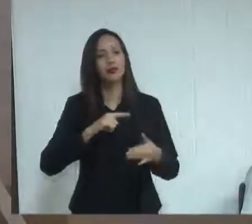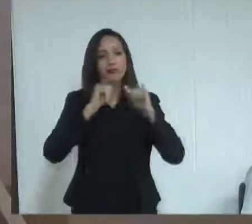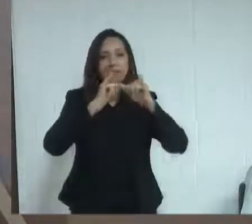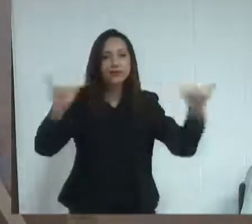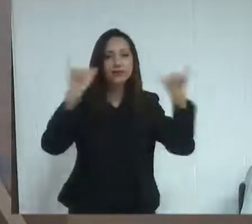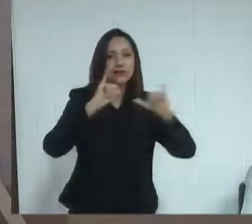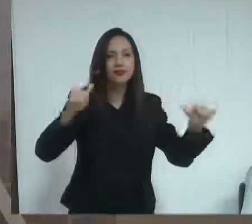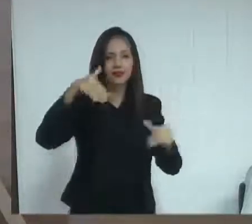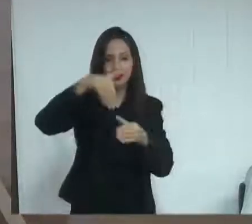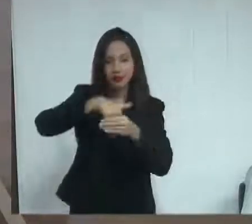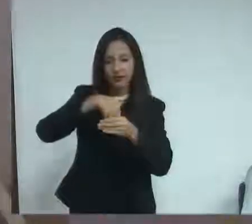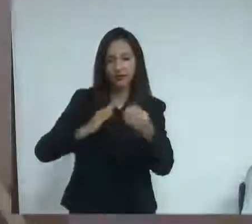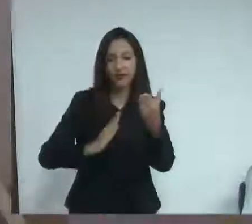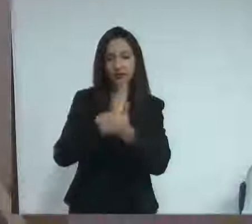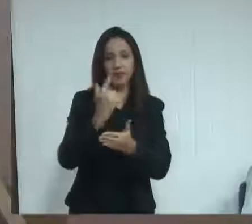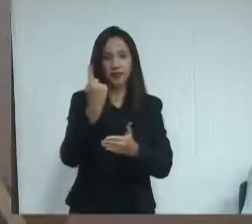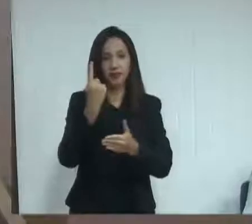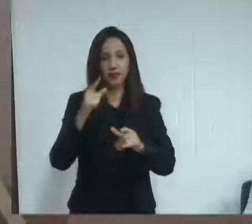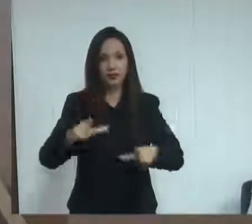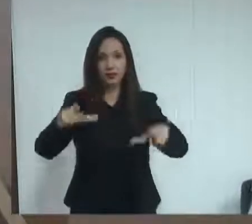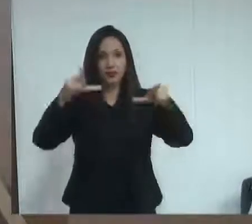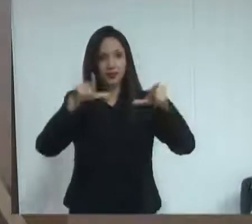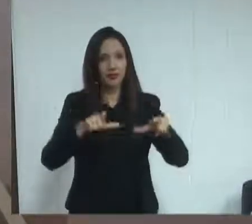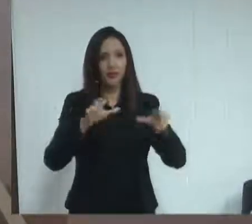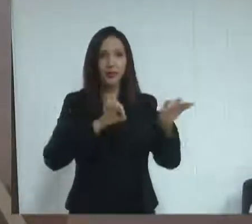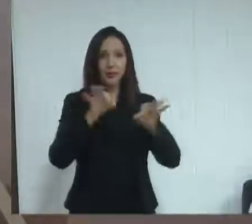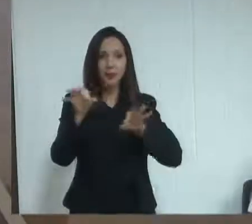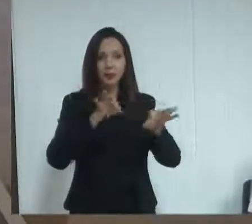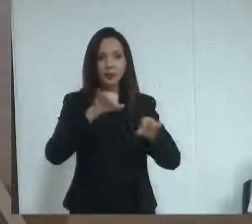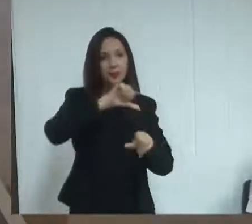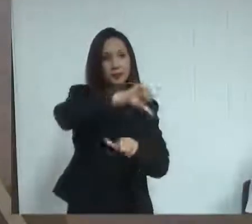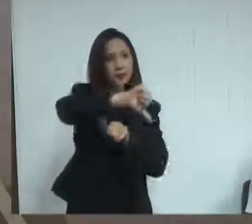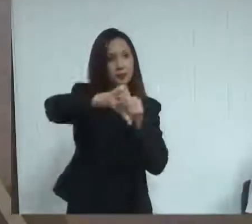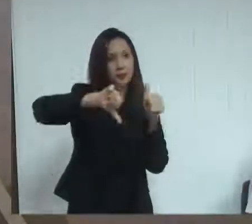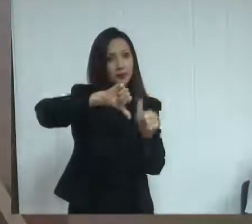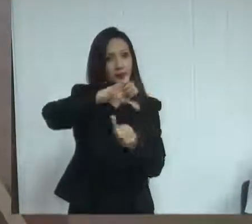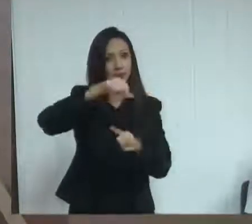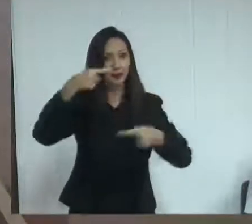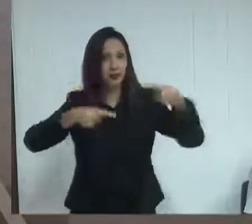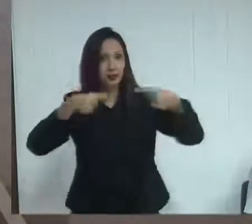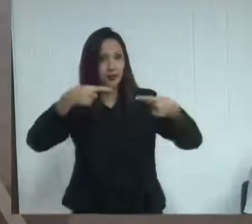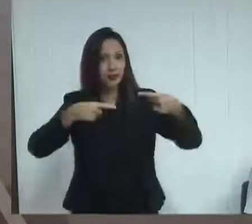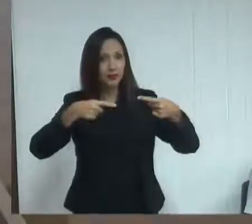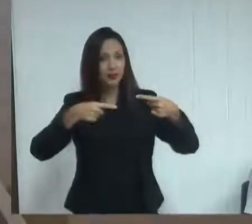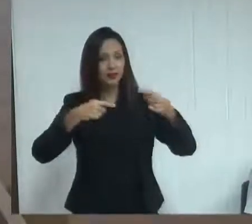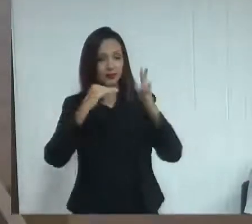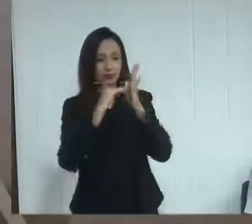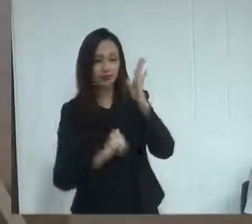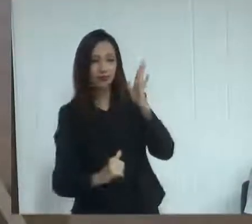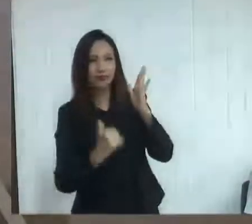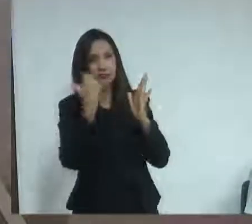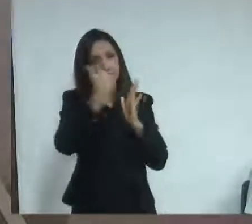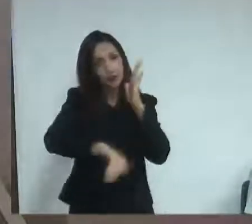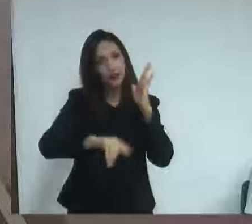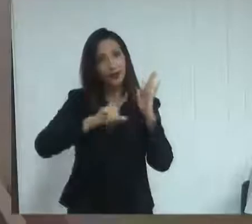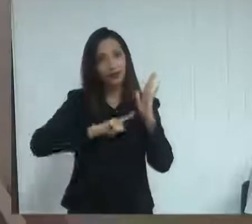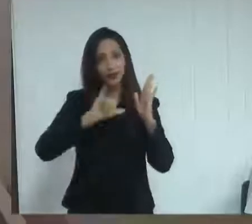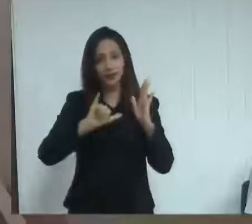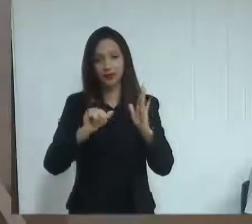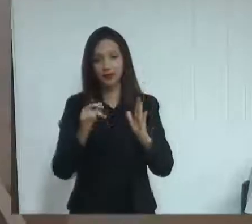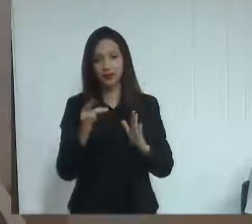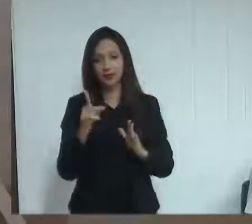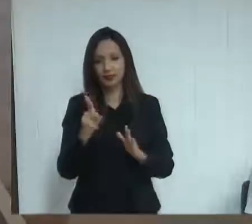primeiro turno um projeto que altera a política de descontos em relação ao IPTU, está